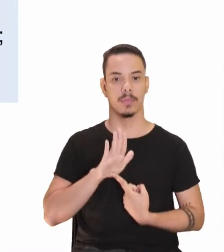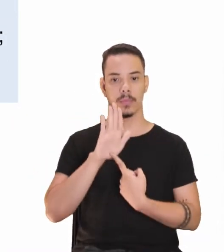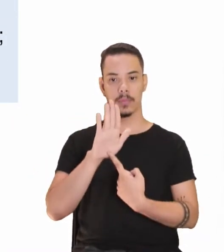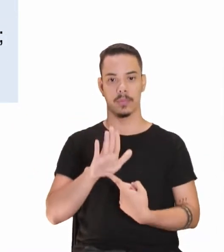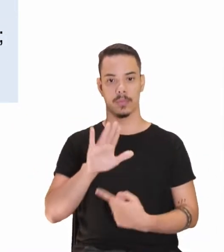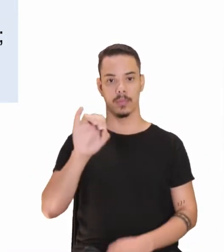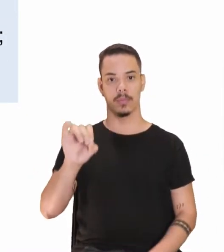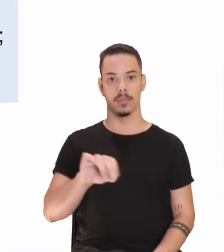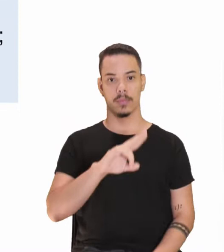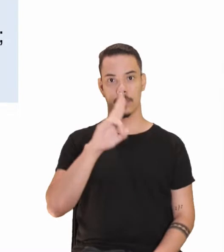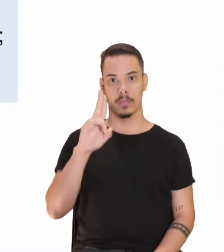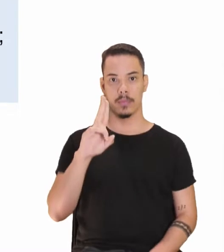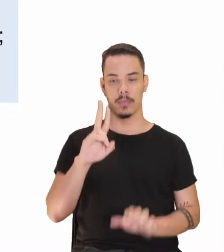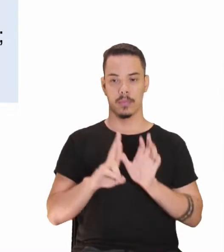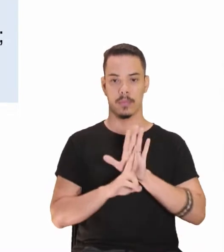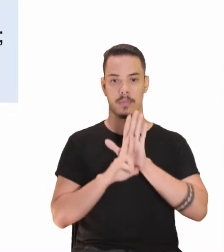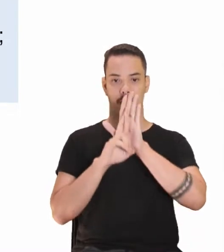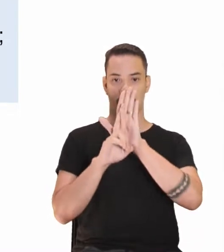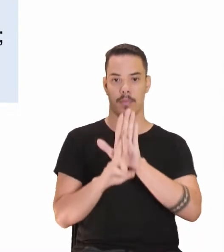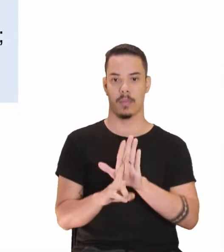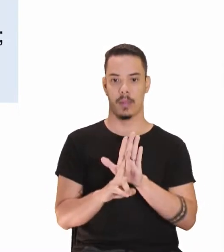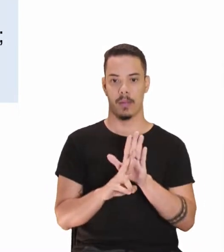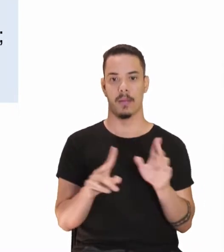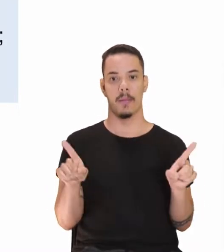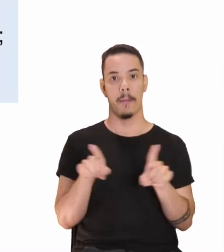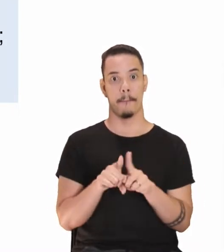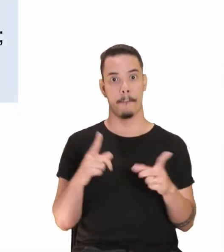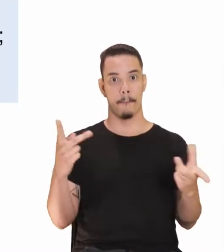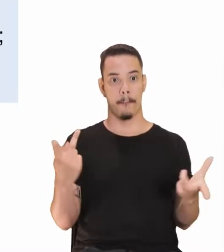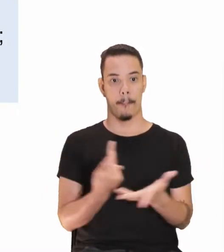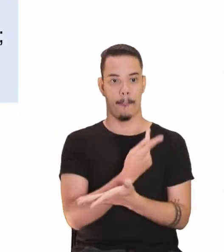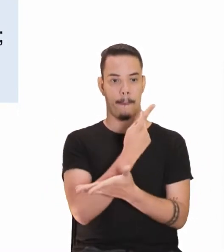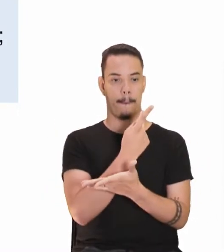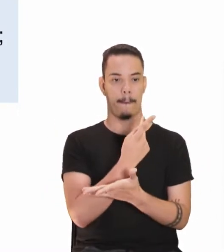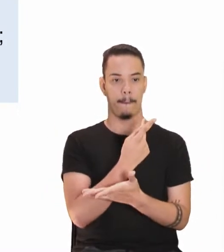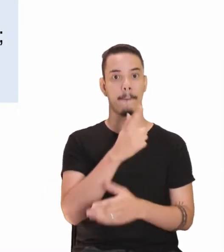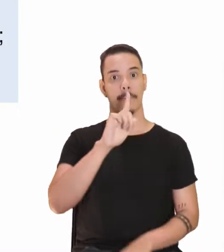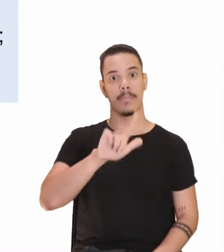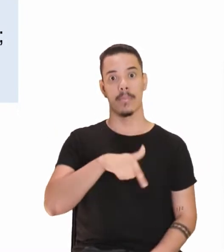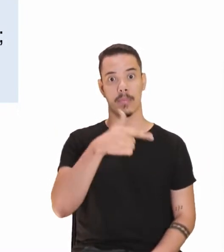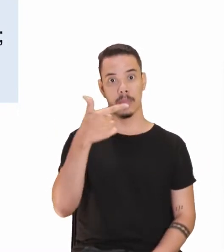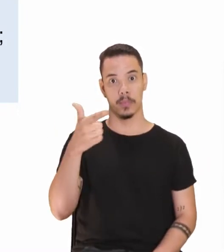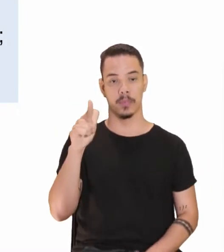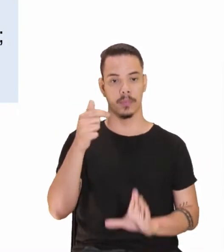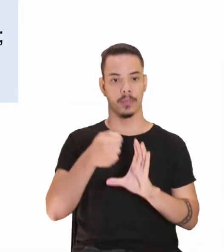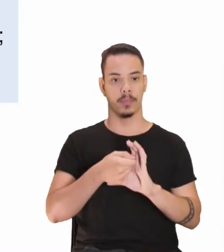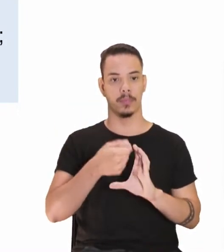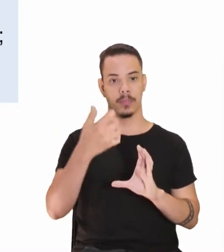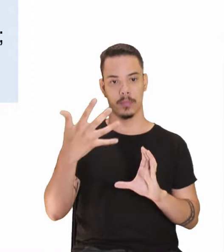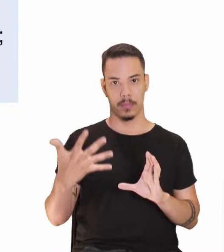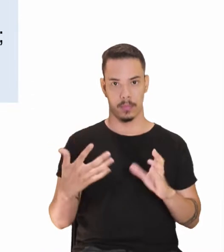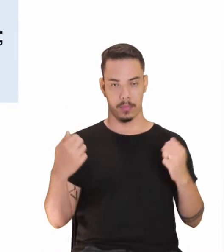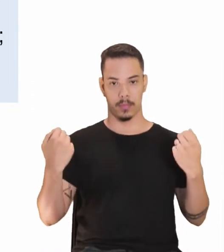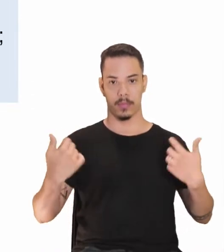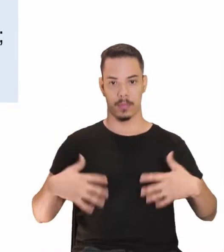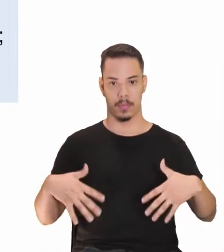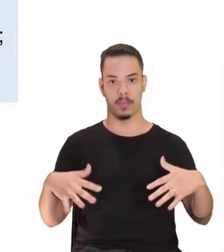apresentação ou representação de um acontecimento. Outra característica desse gênero